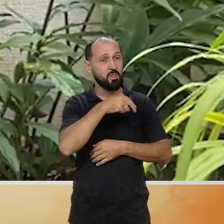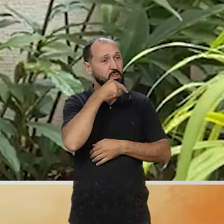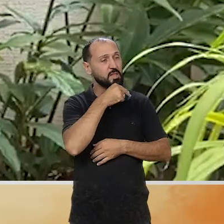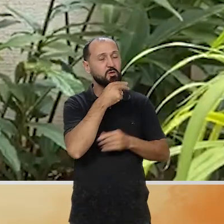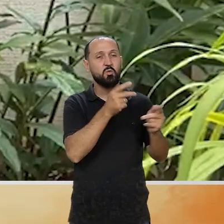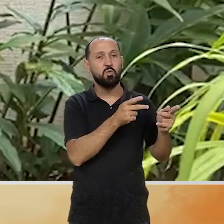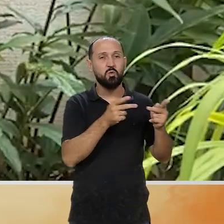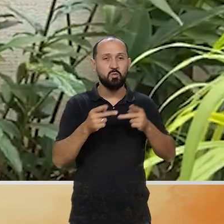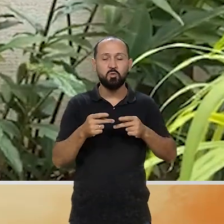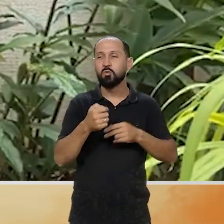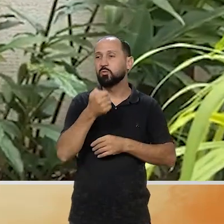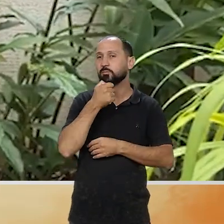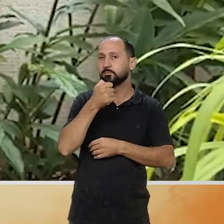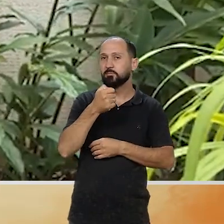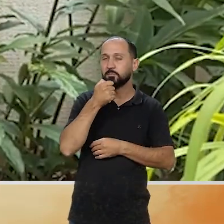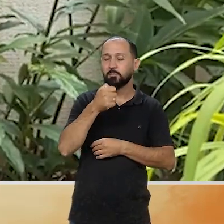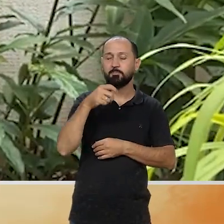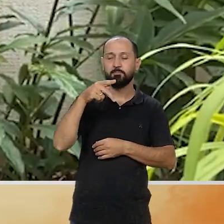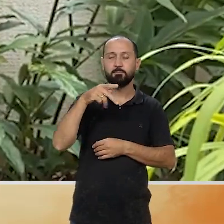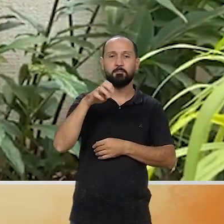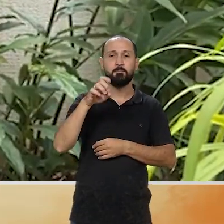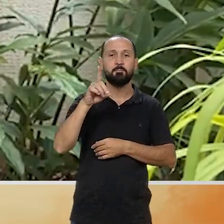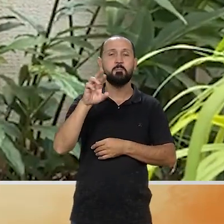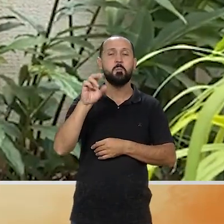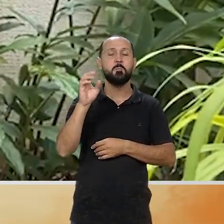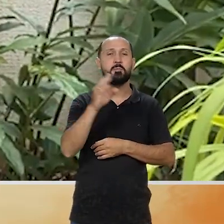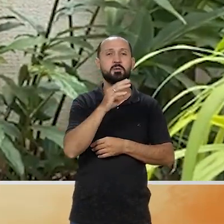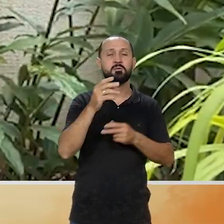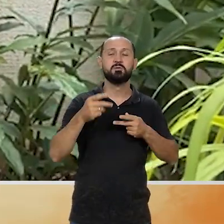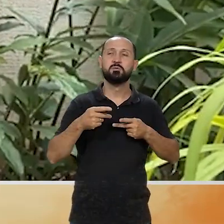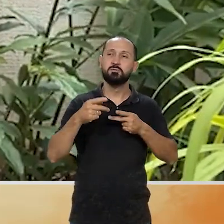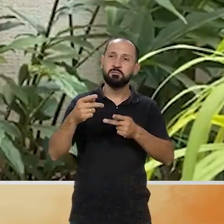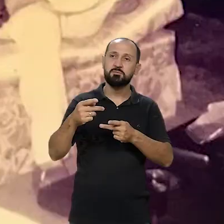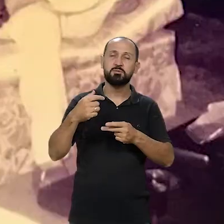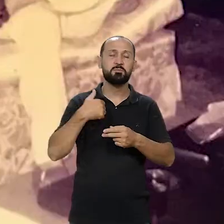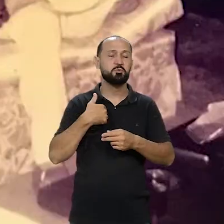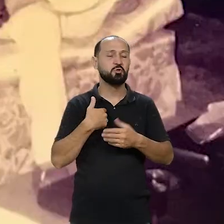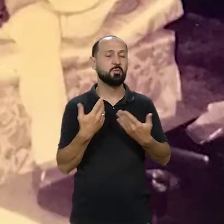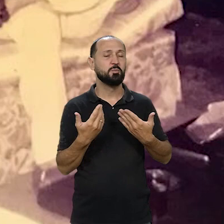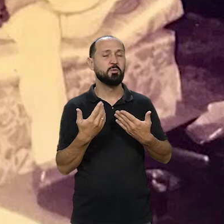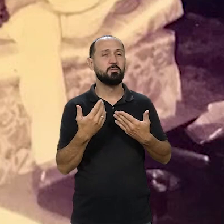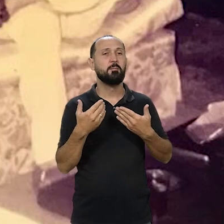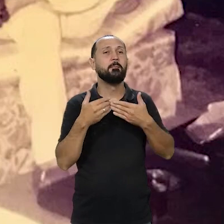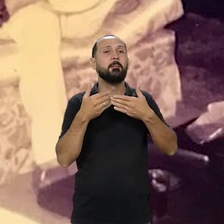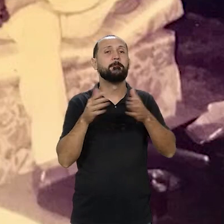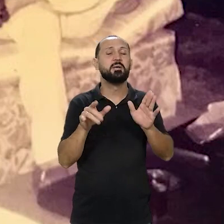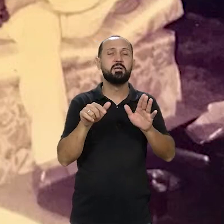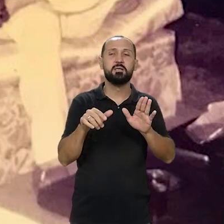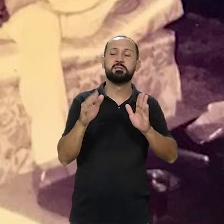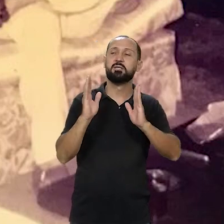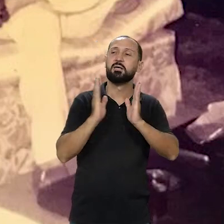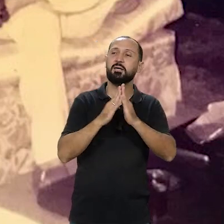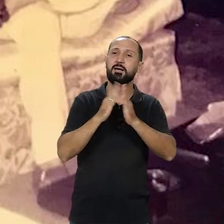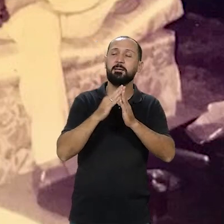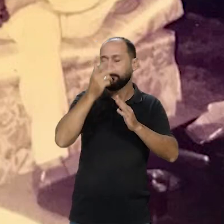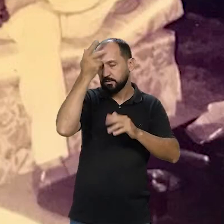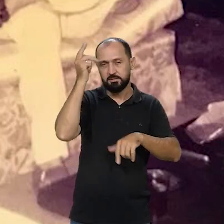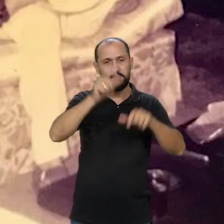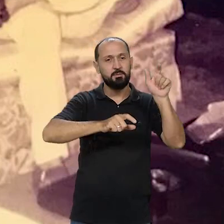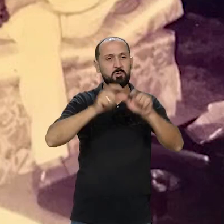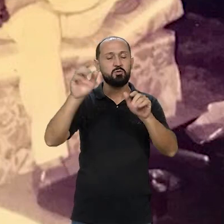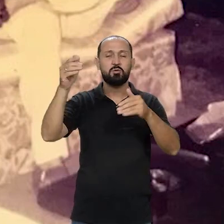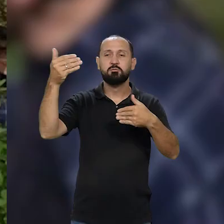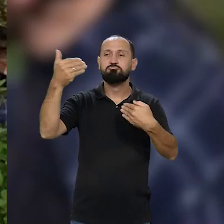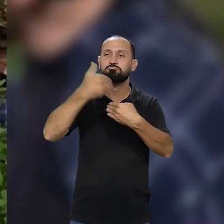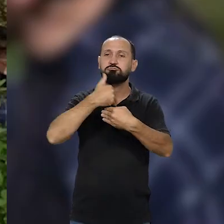de Barros convidou então o jornalista Pedro Espíndola, que me convidou para abrirmos essa casa para